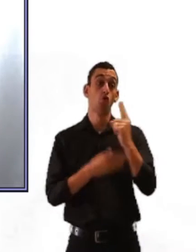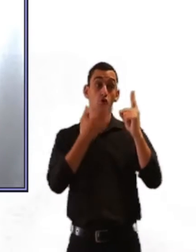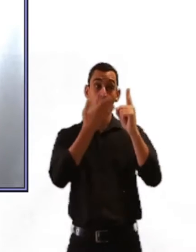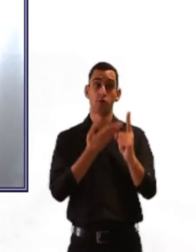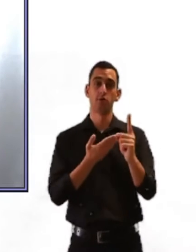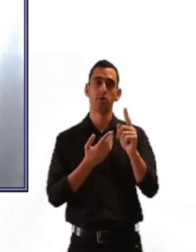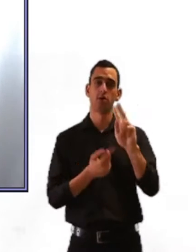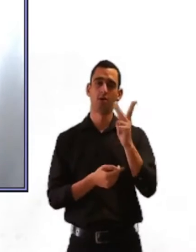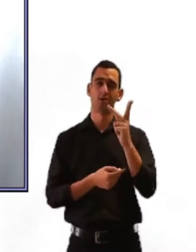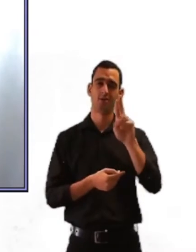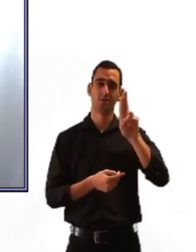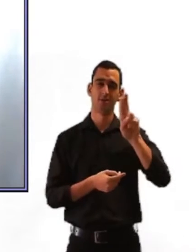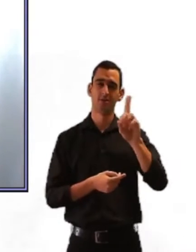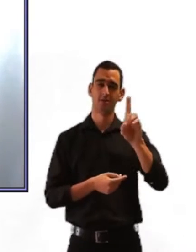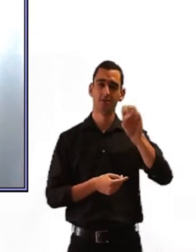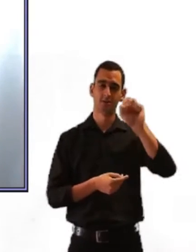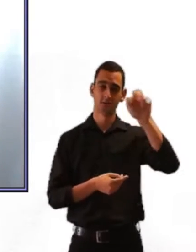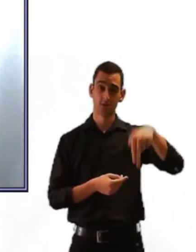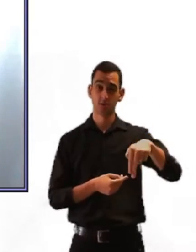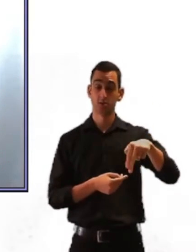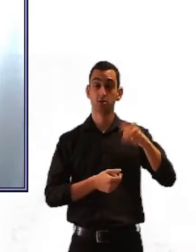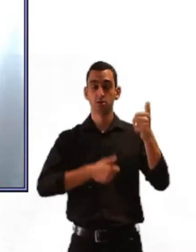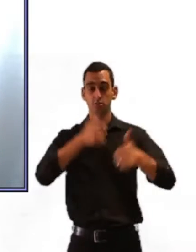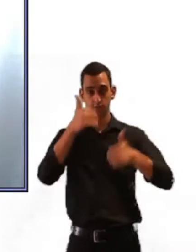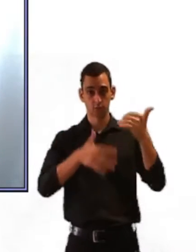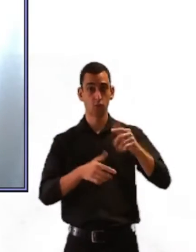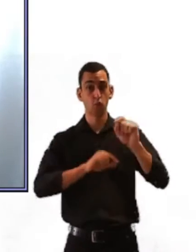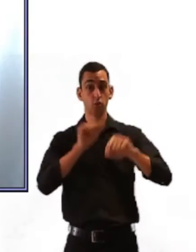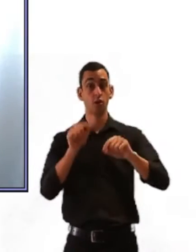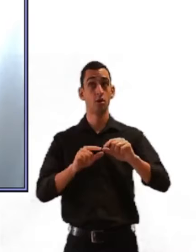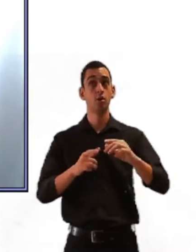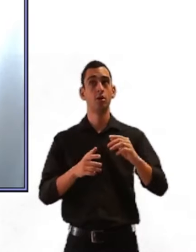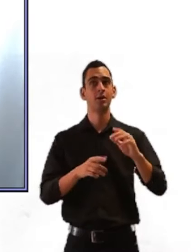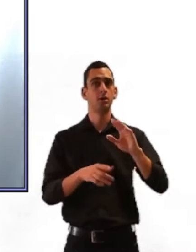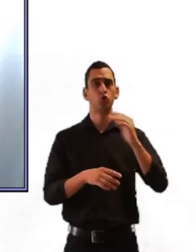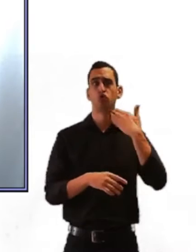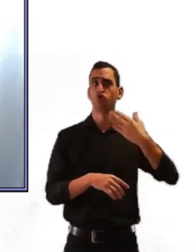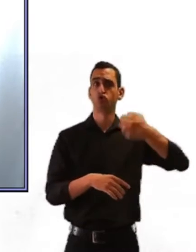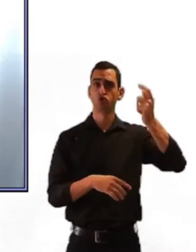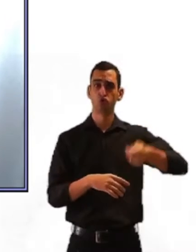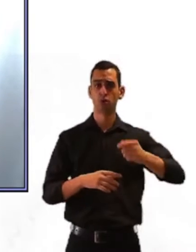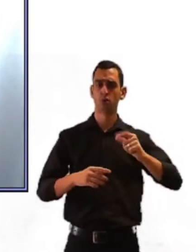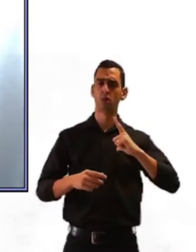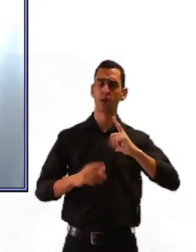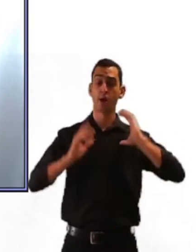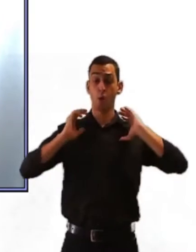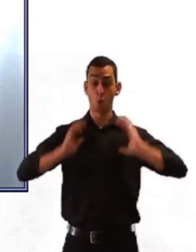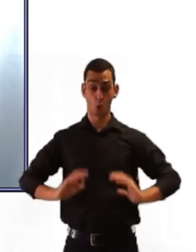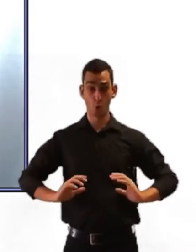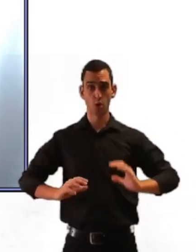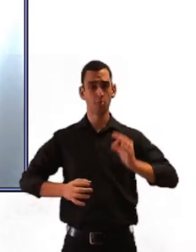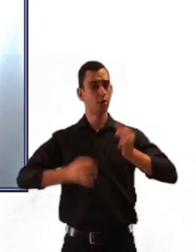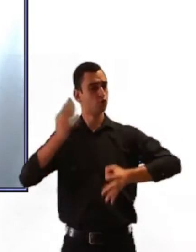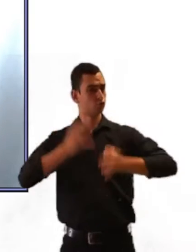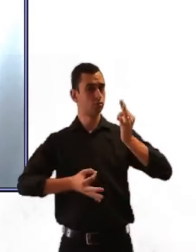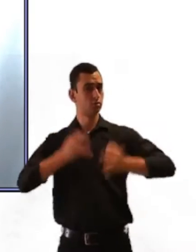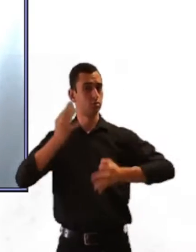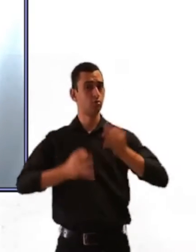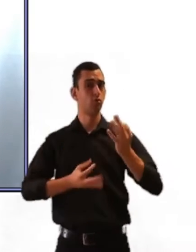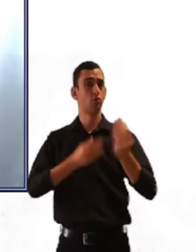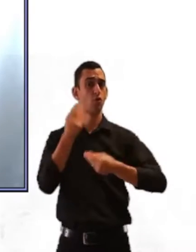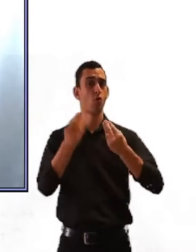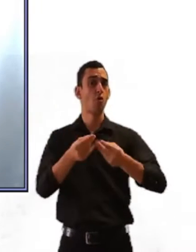juiz, em determinado momento, na análise do comportamento judicial, ele pode ter o que ele chama de hunch. O hunch é